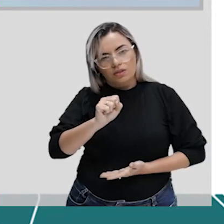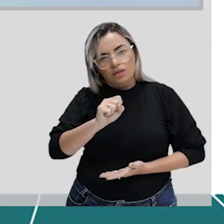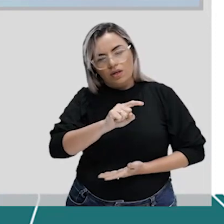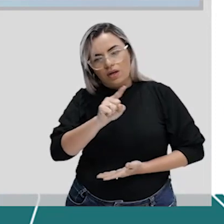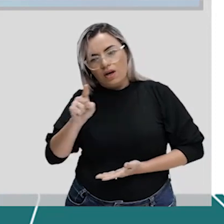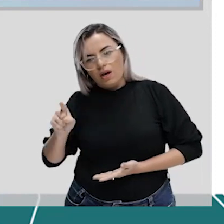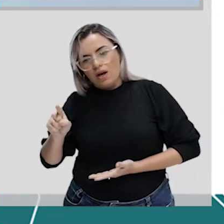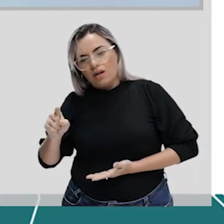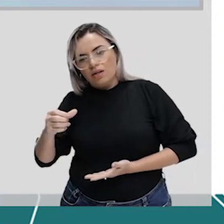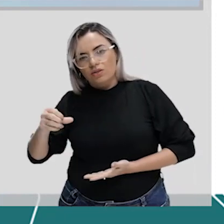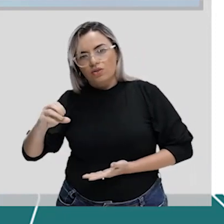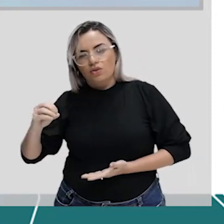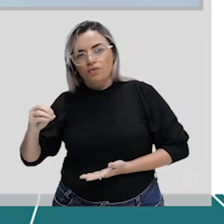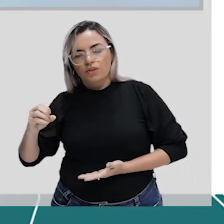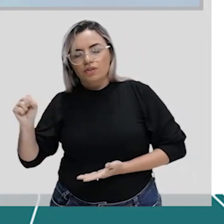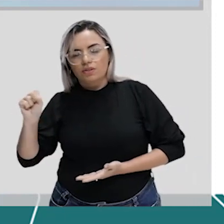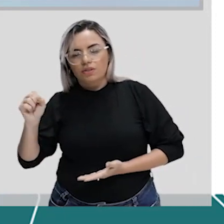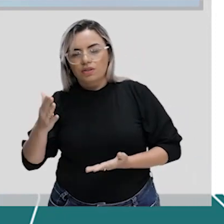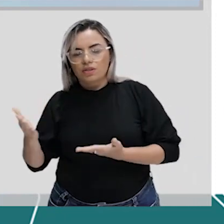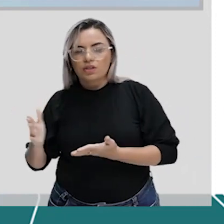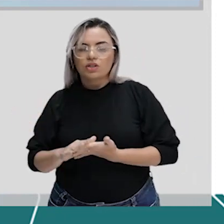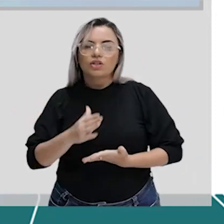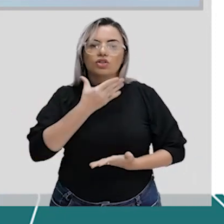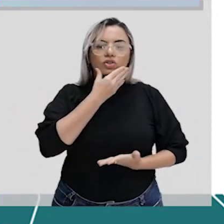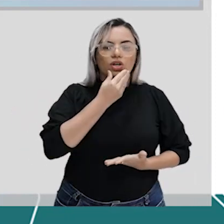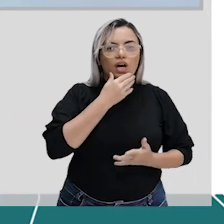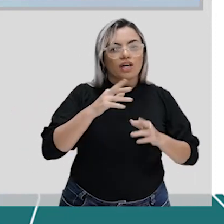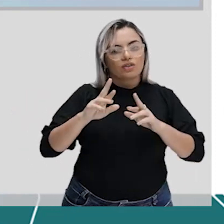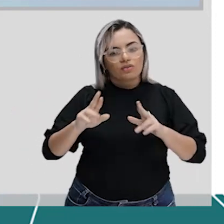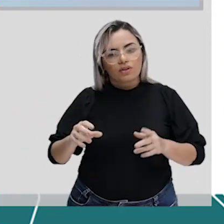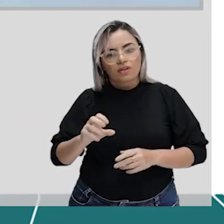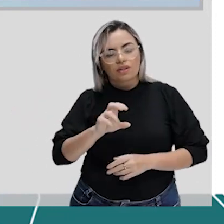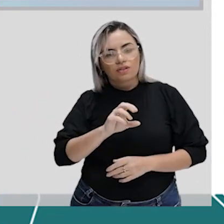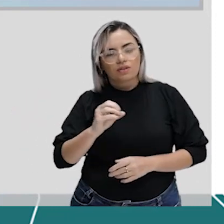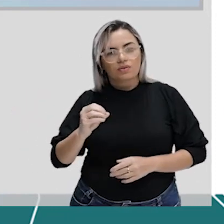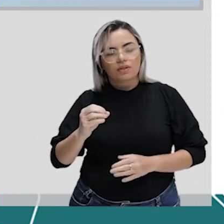segundos. Do homem é apenas de 50 a 70.